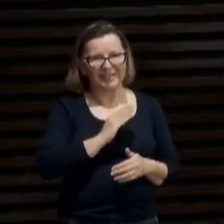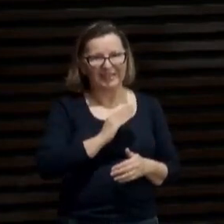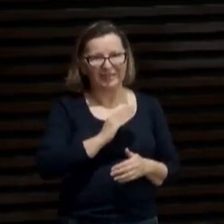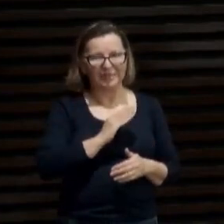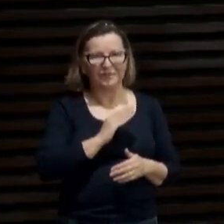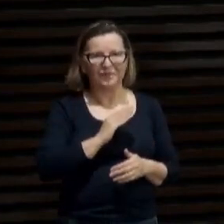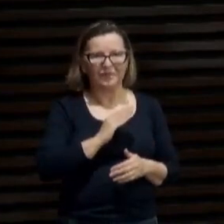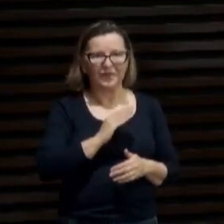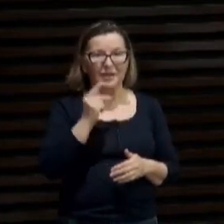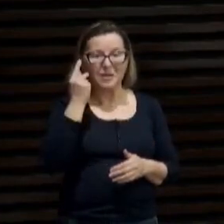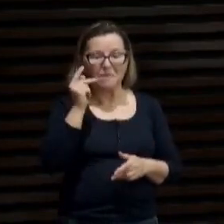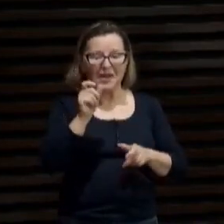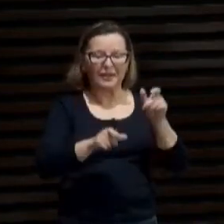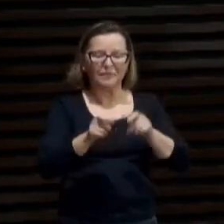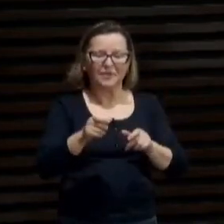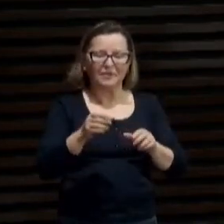a Ele.